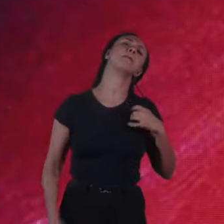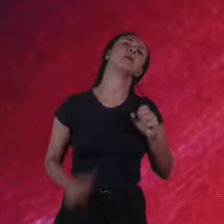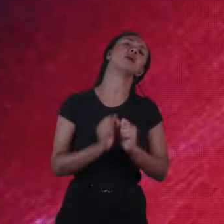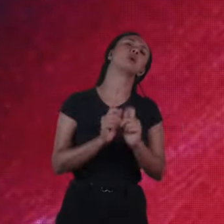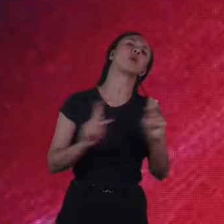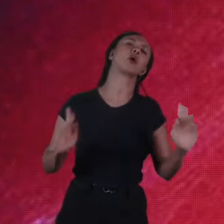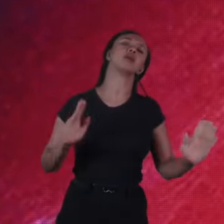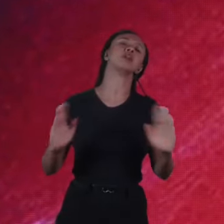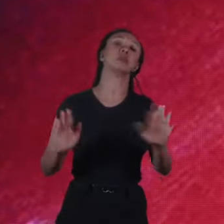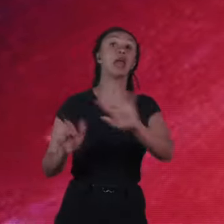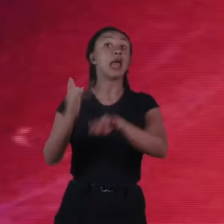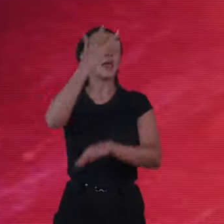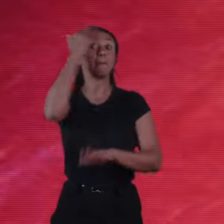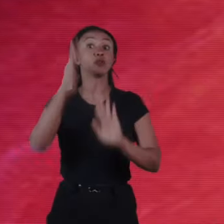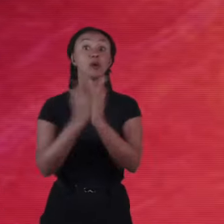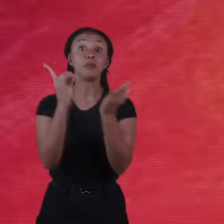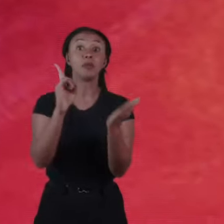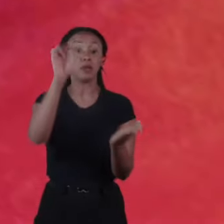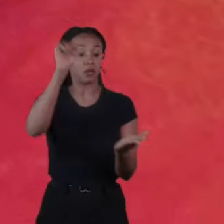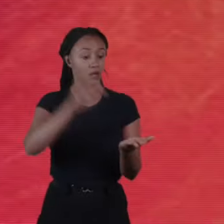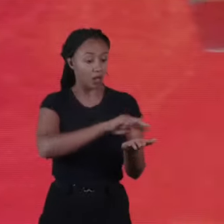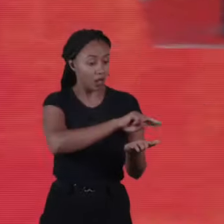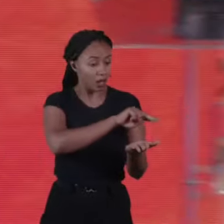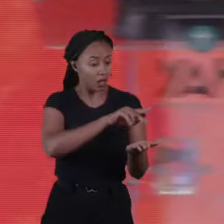gente que não leu o Apocalipse porque tem medo.